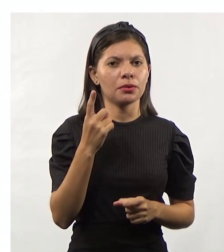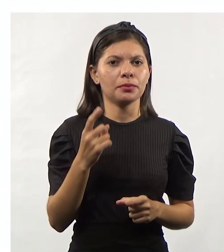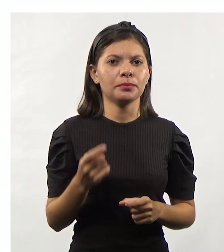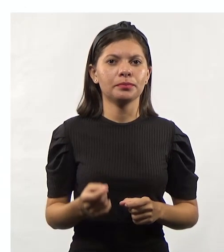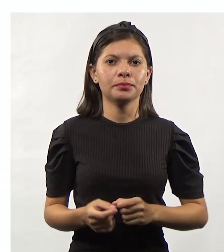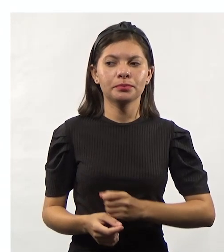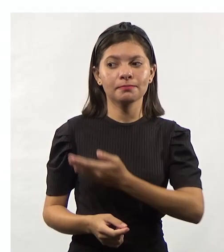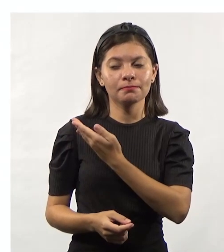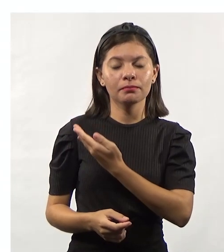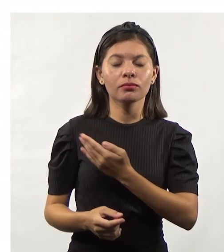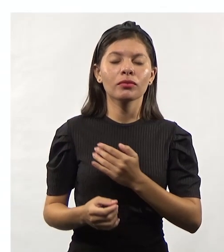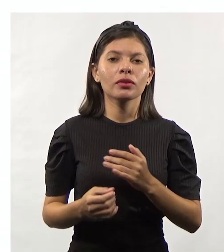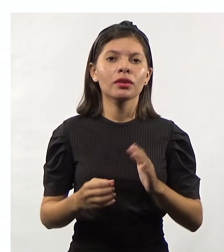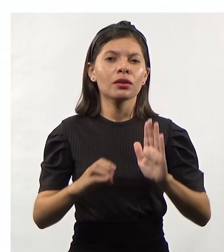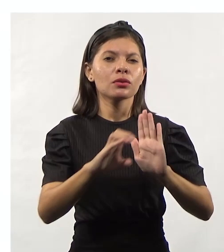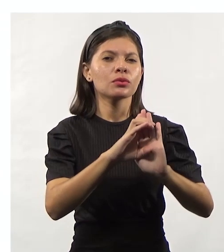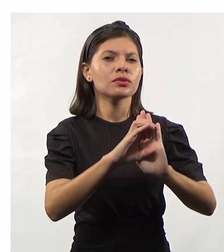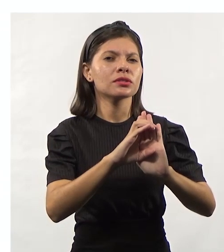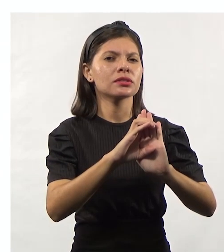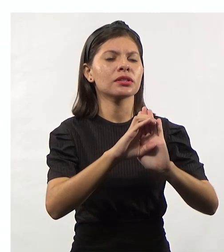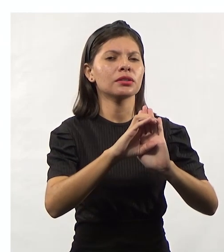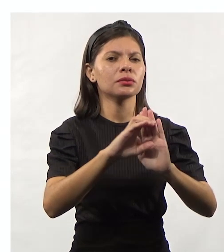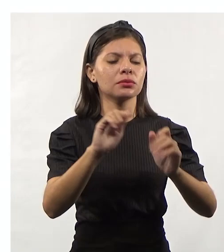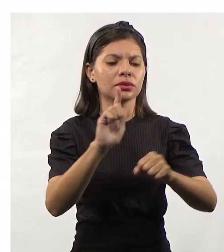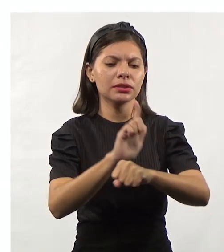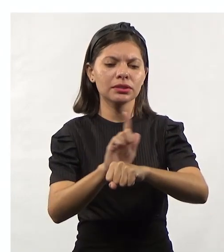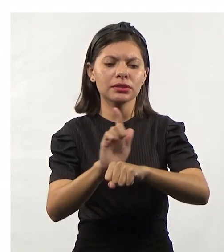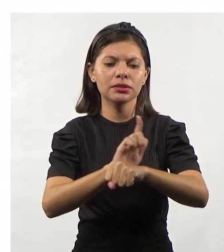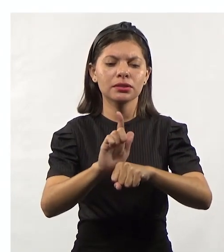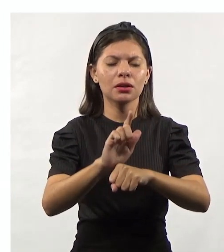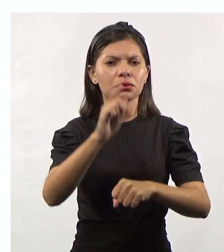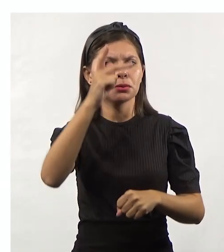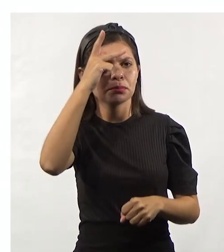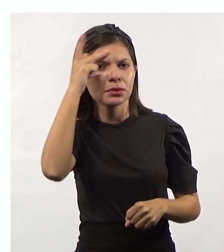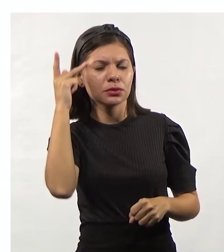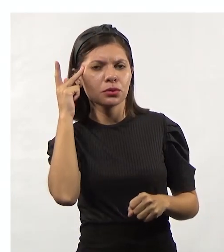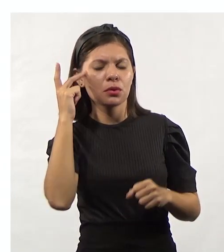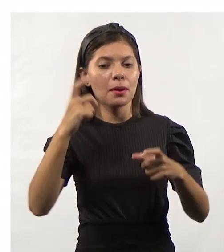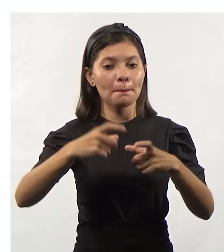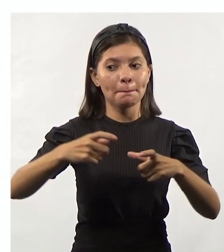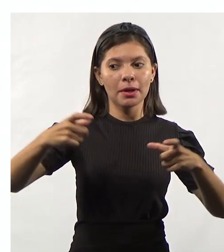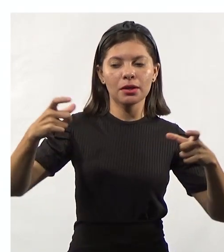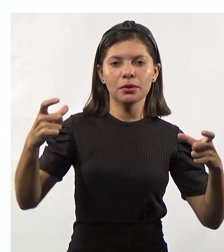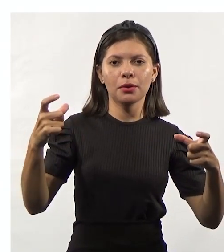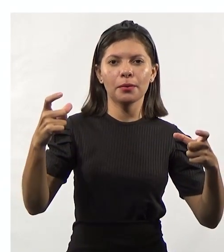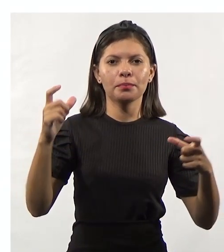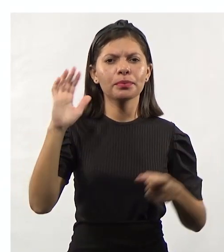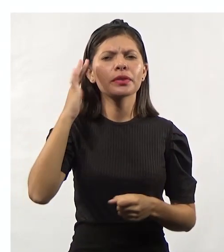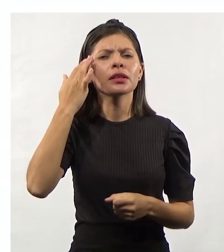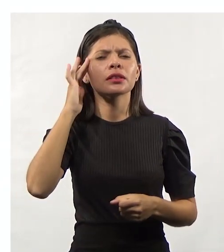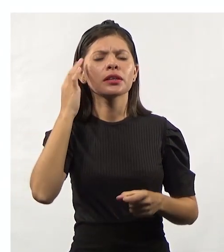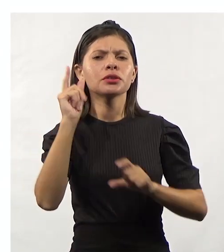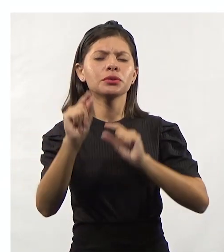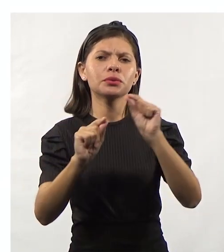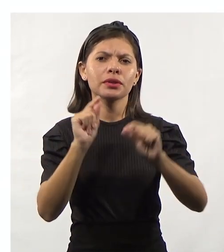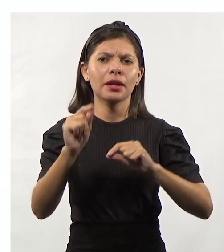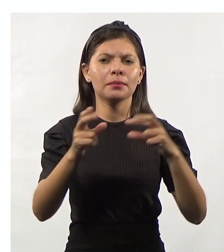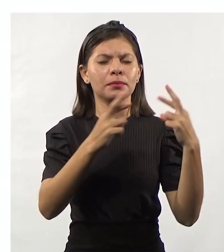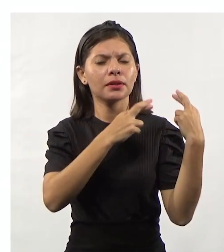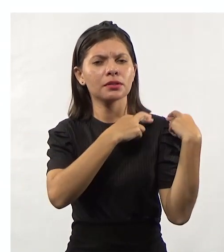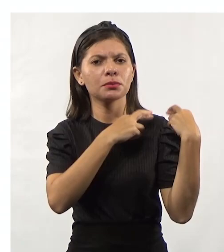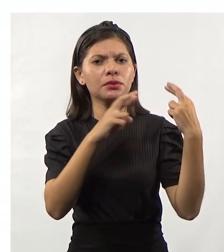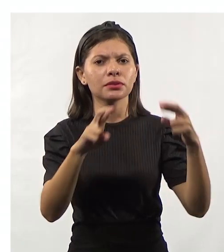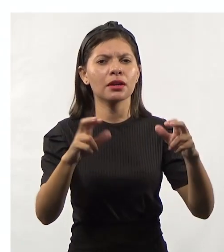gestão de pessoas, ele é bem maior, né? Ele entende que a gestão de pessoas é responsável por